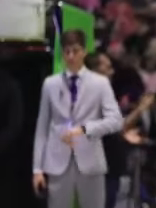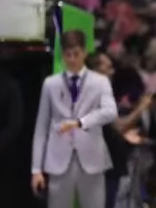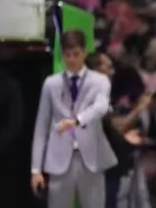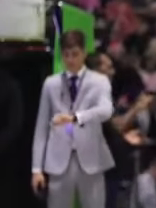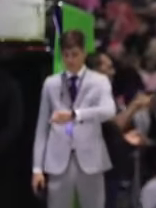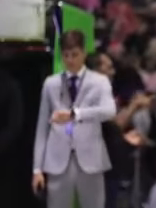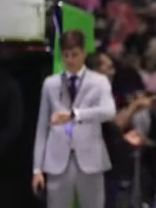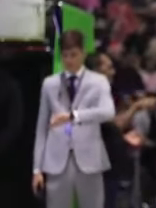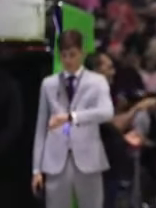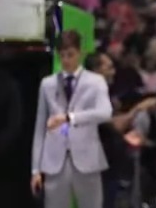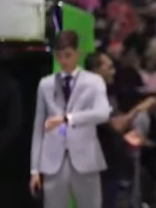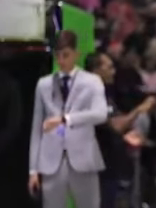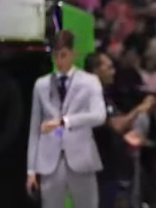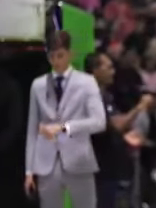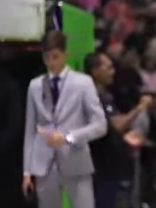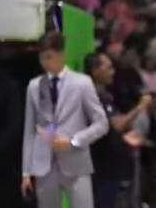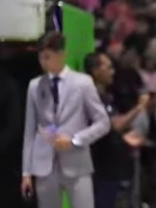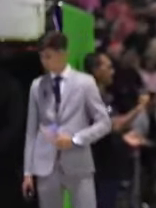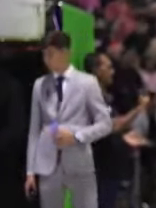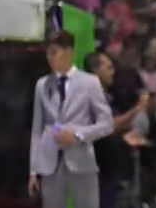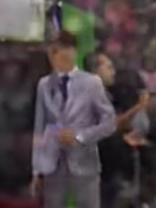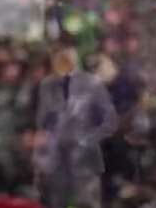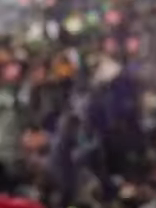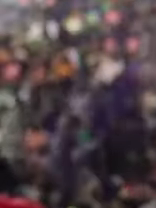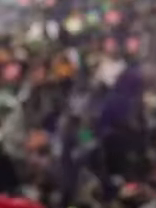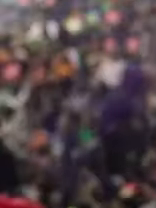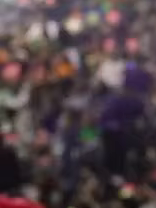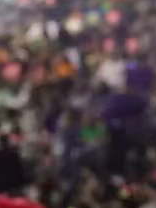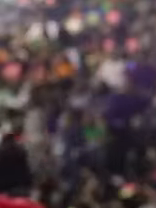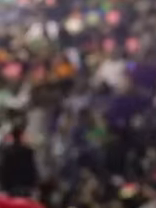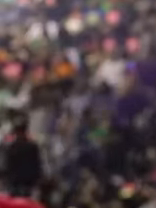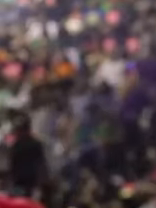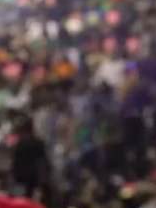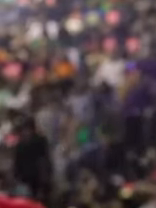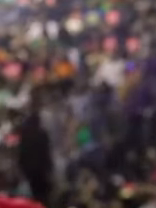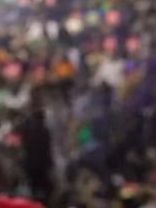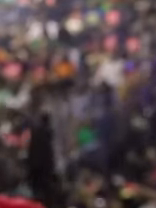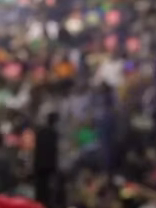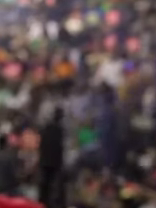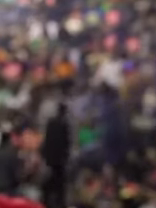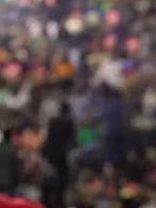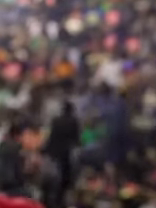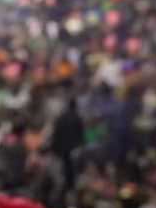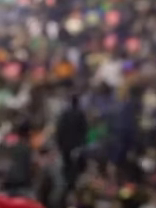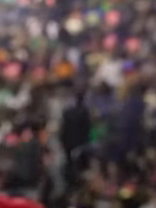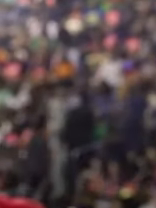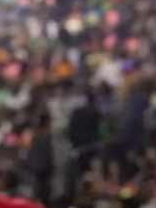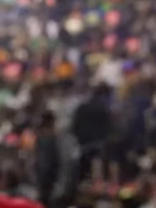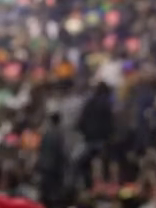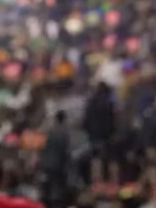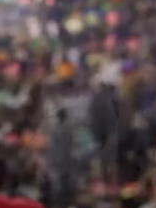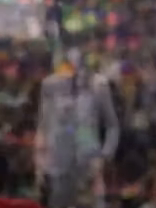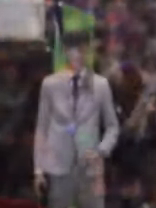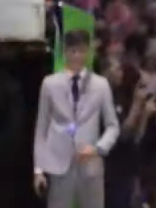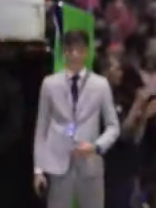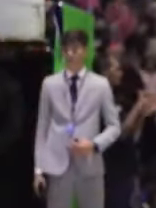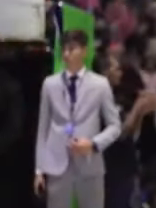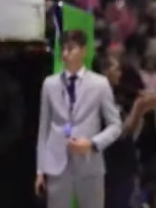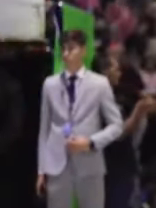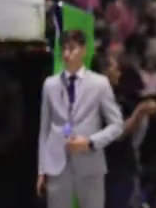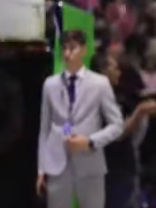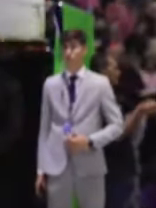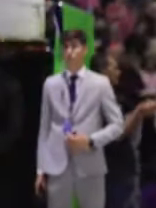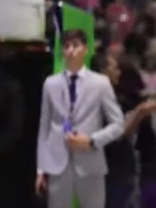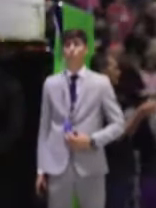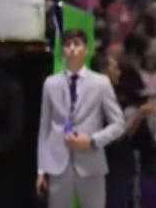está inserido o tema deste congresso. Se você achou esse texto da Bíblia Sagrada,